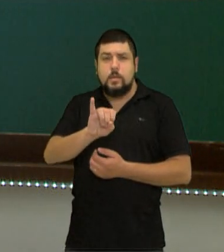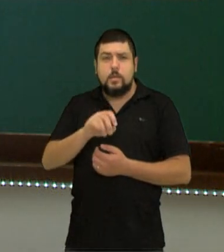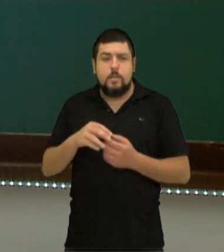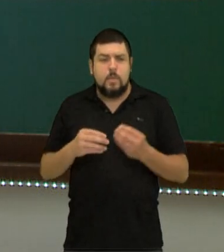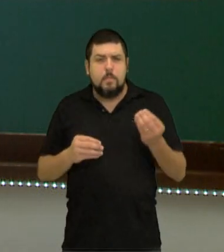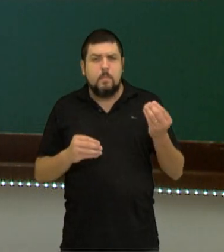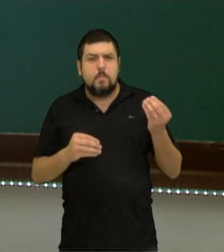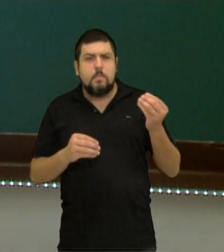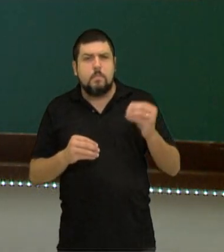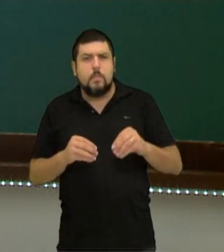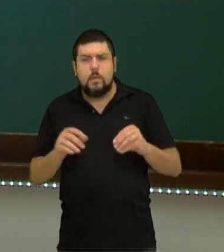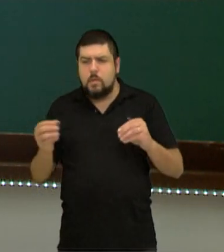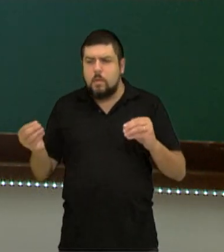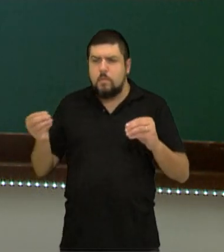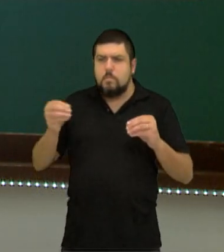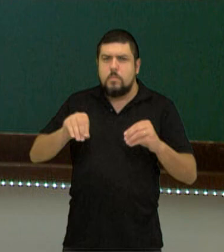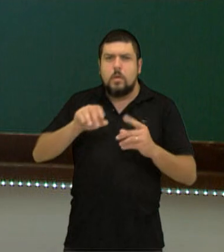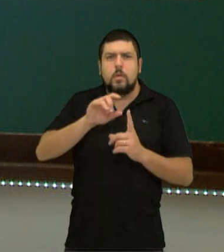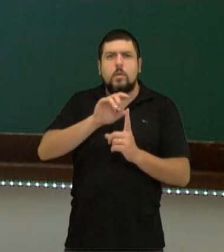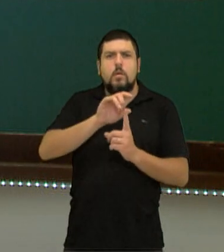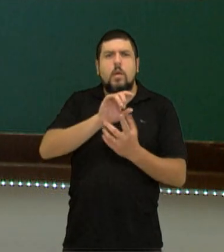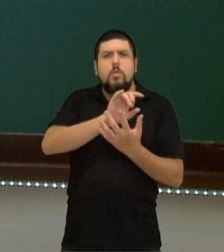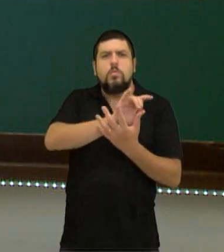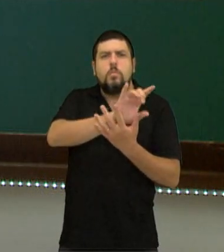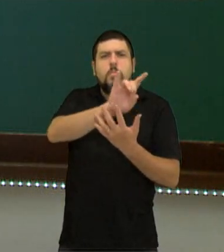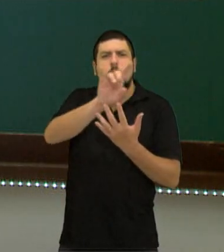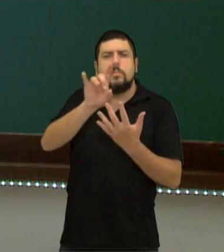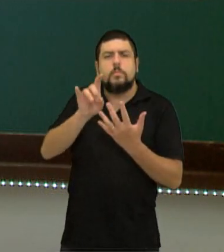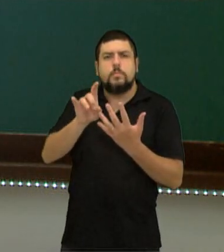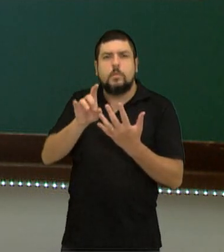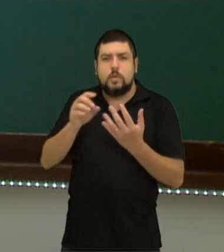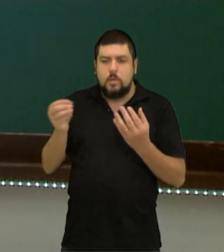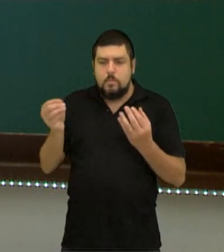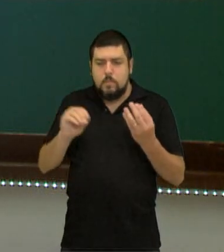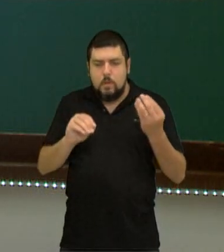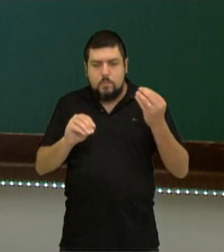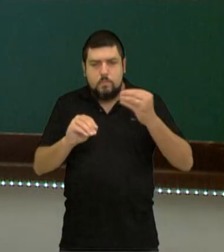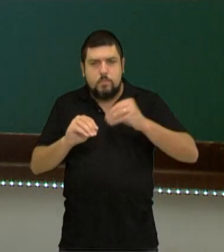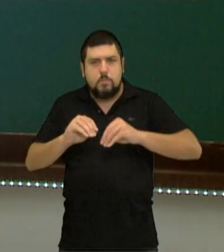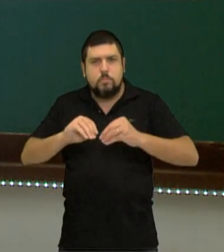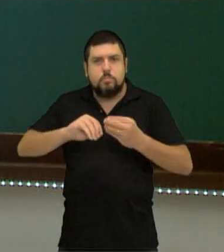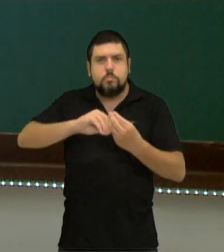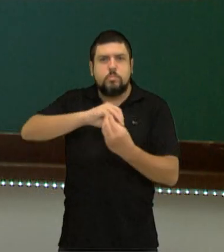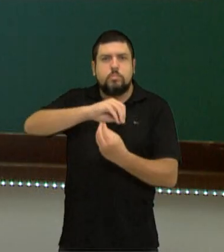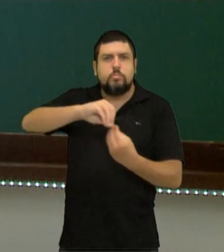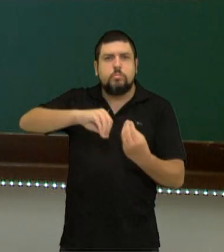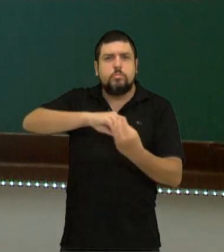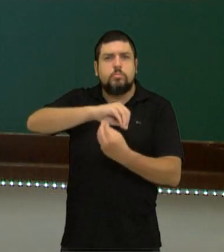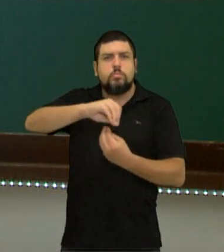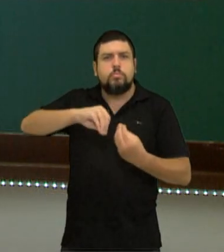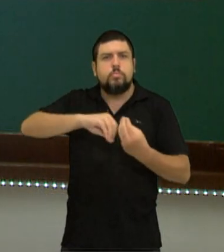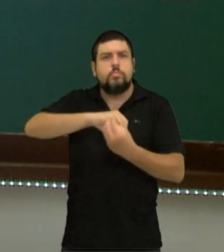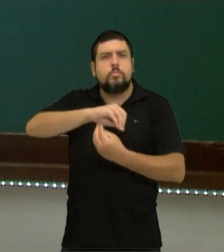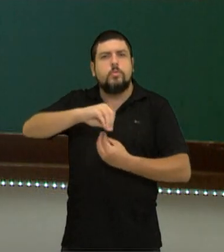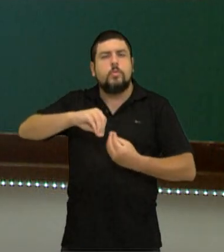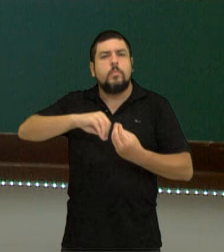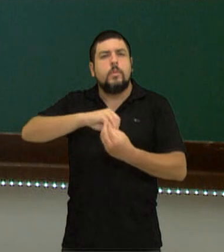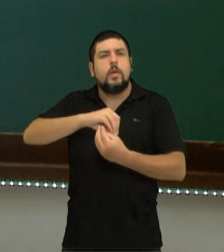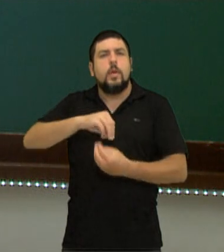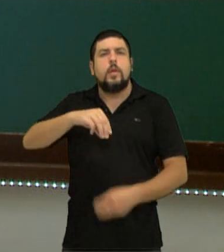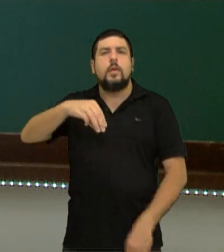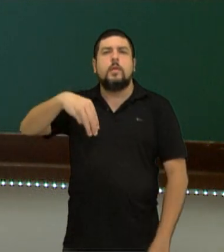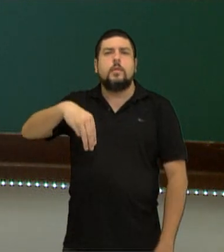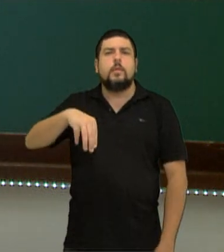estão reunidas, nós juntamos, nós misturamos, nós formamos uma